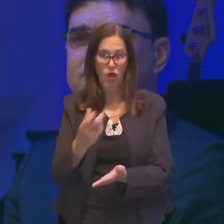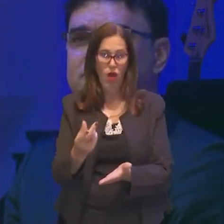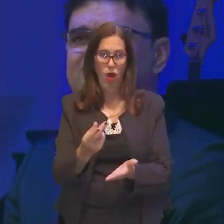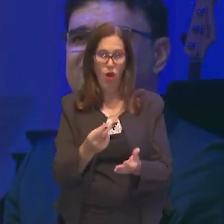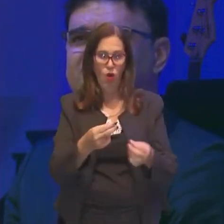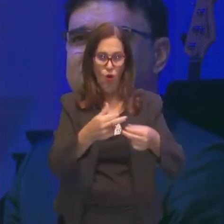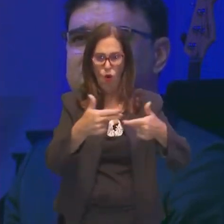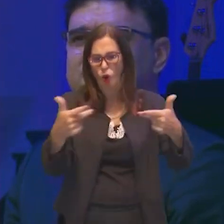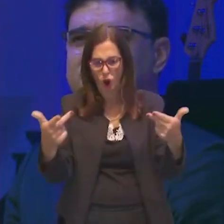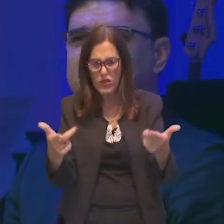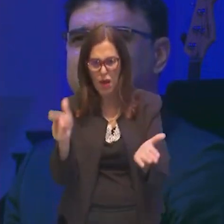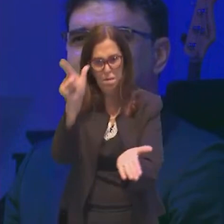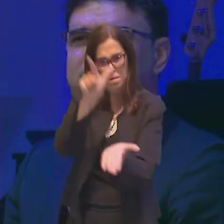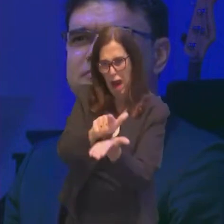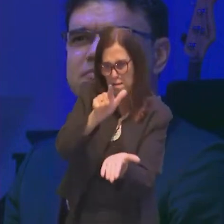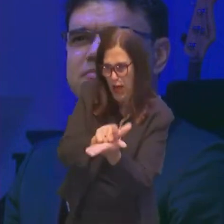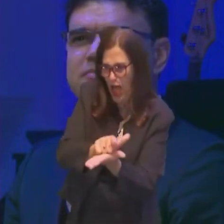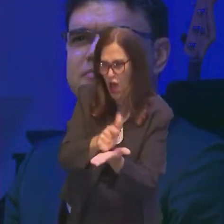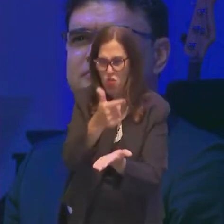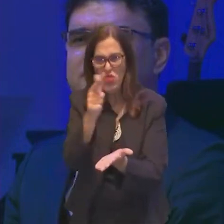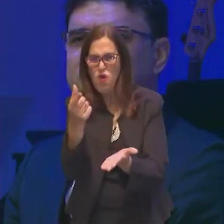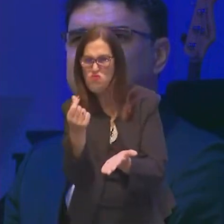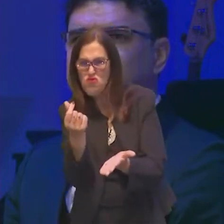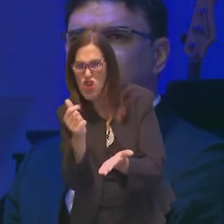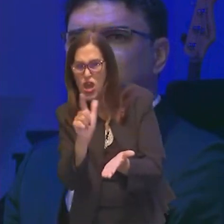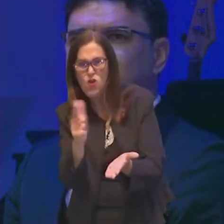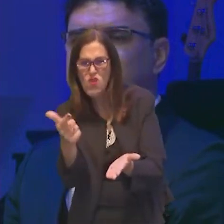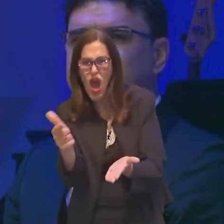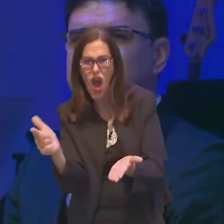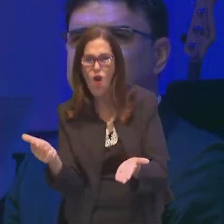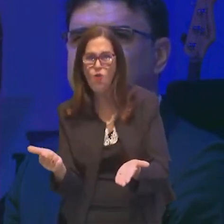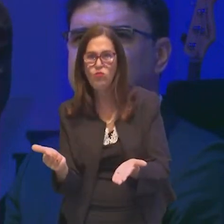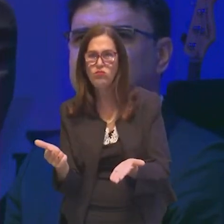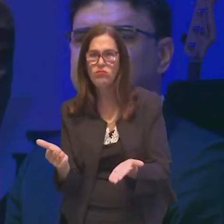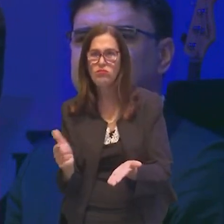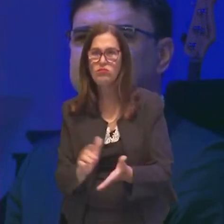é um papel, não é um dinheiro,